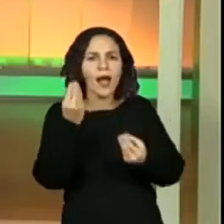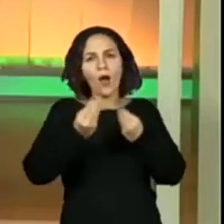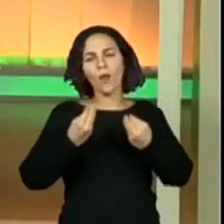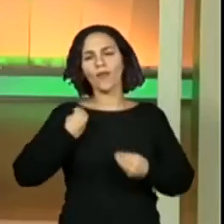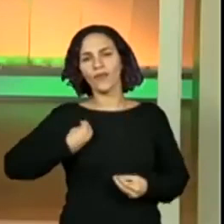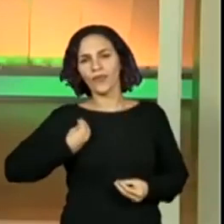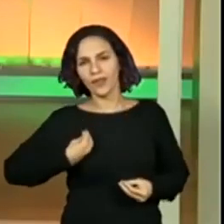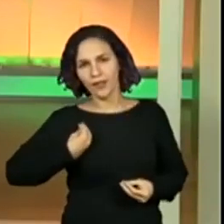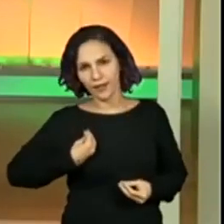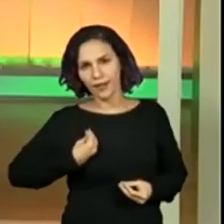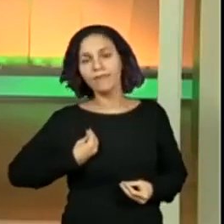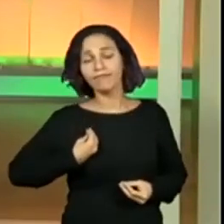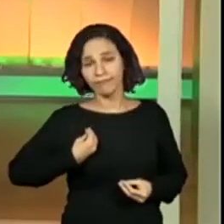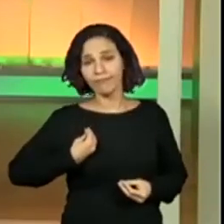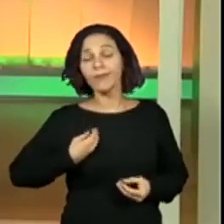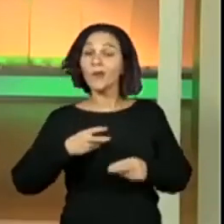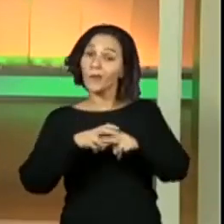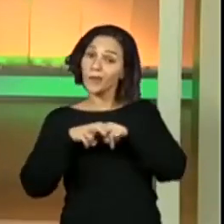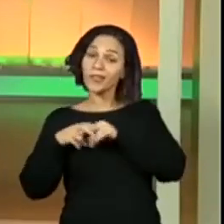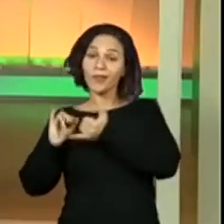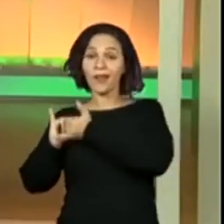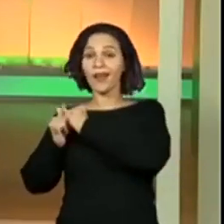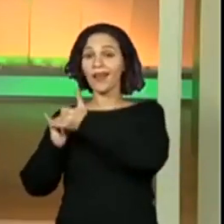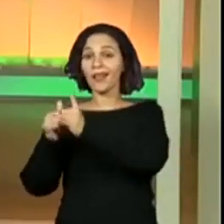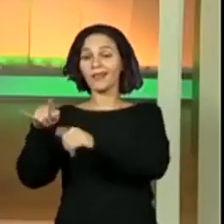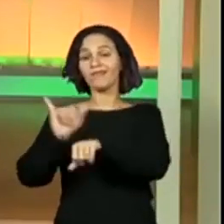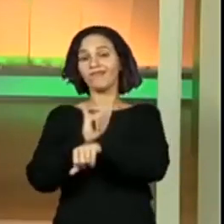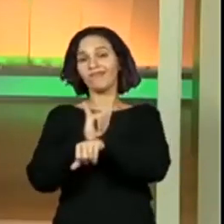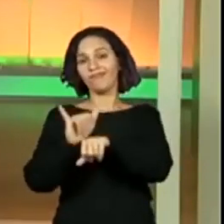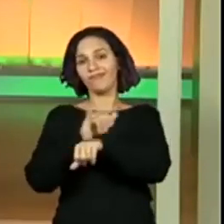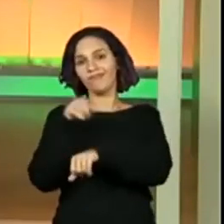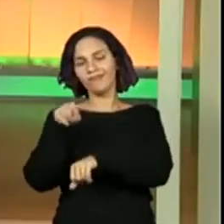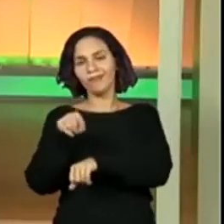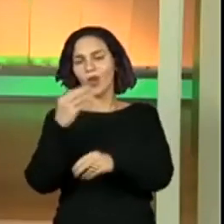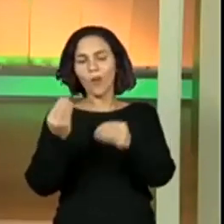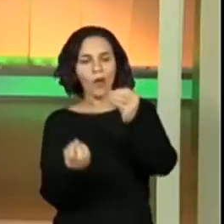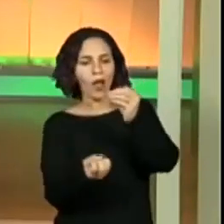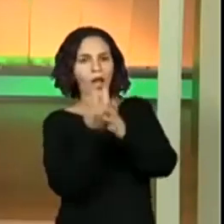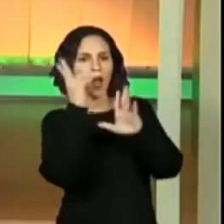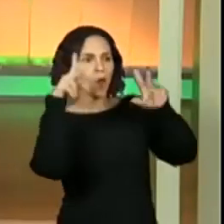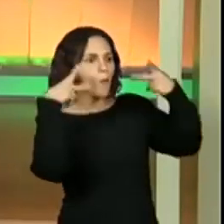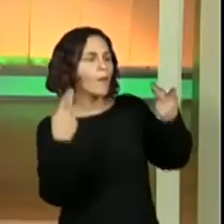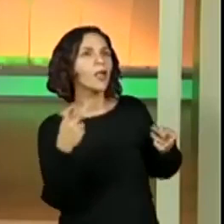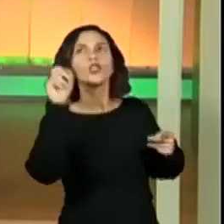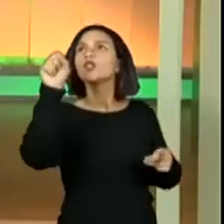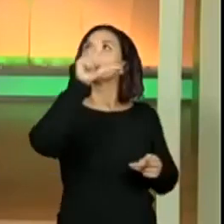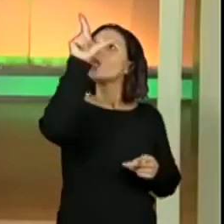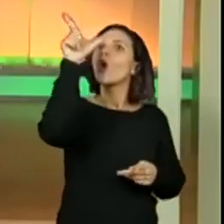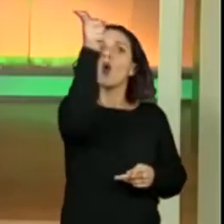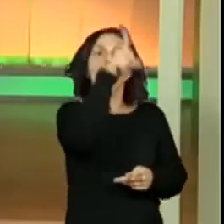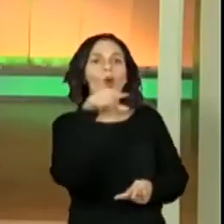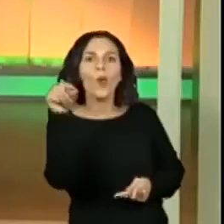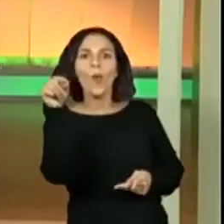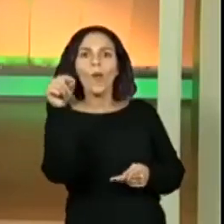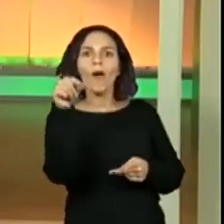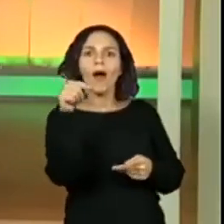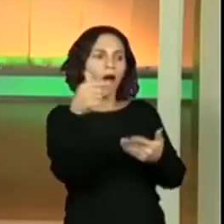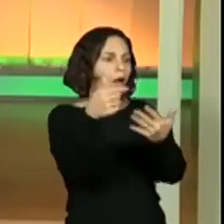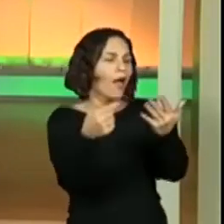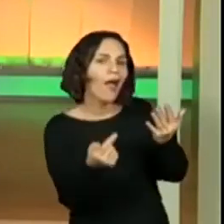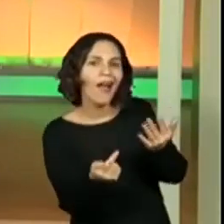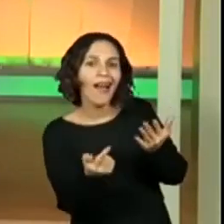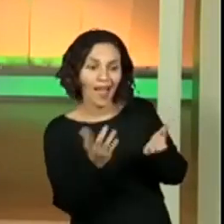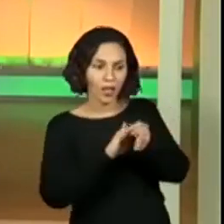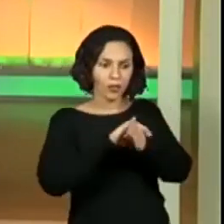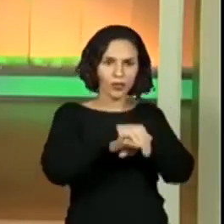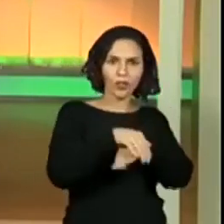vida. E para isso as lendas é um caminho. As histórias da criação do homem, do sol, da lua e assim por diante. Aqui, além da